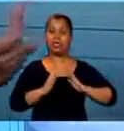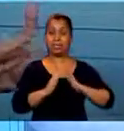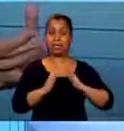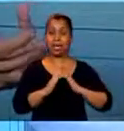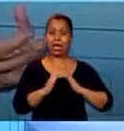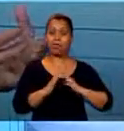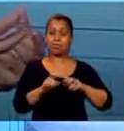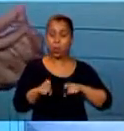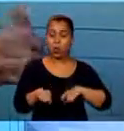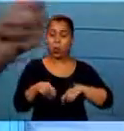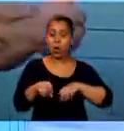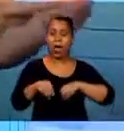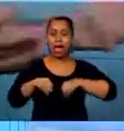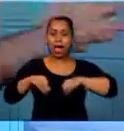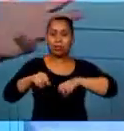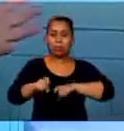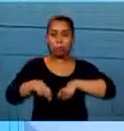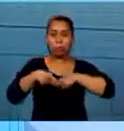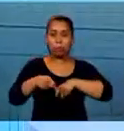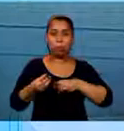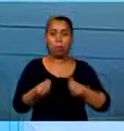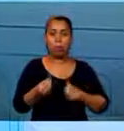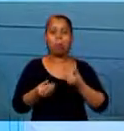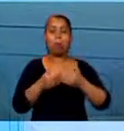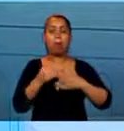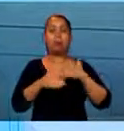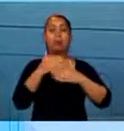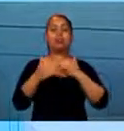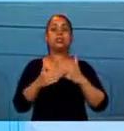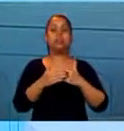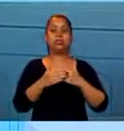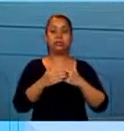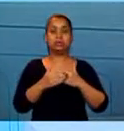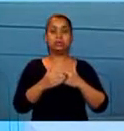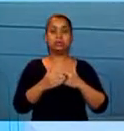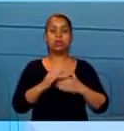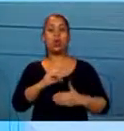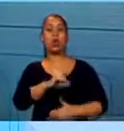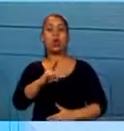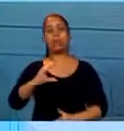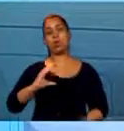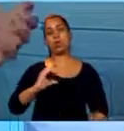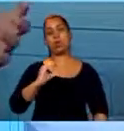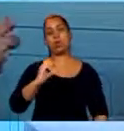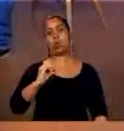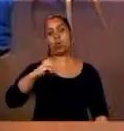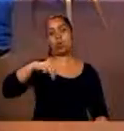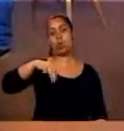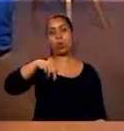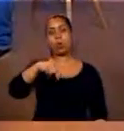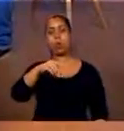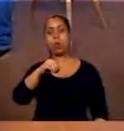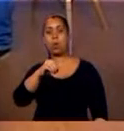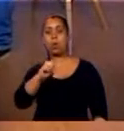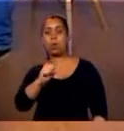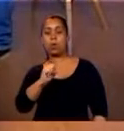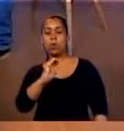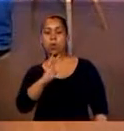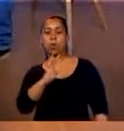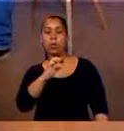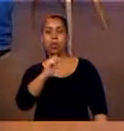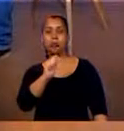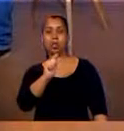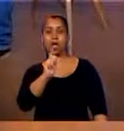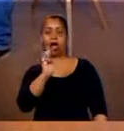um adubo, através de um processo chamado compostagem. E sabe que deve